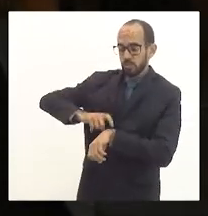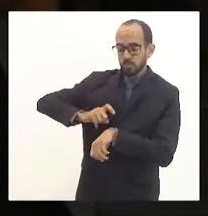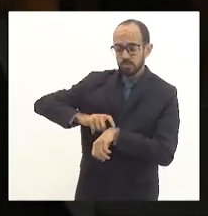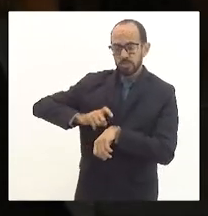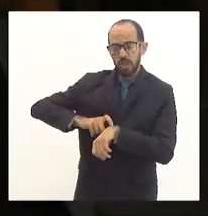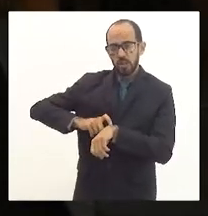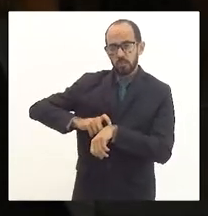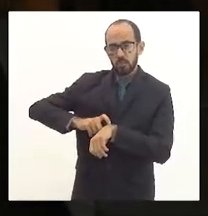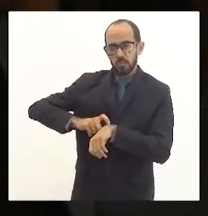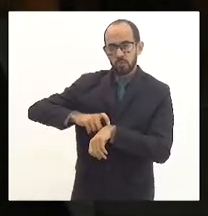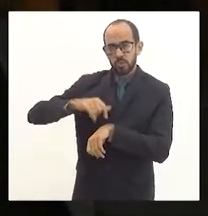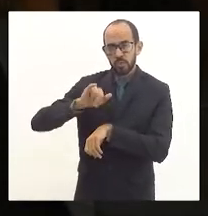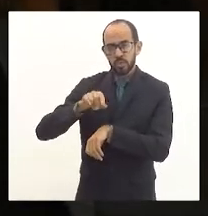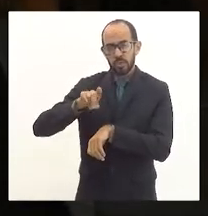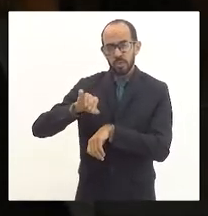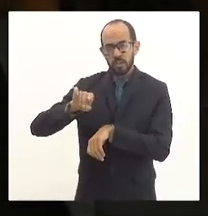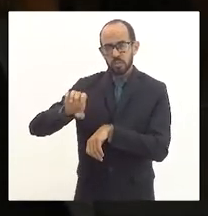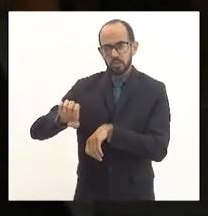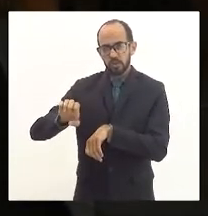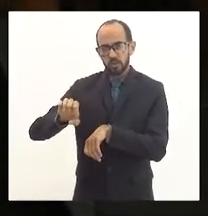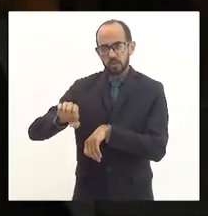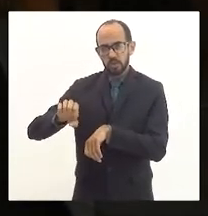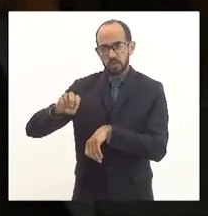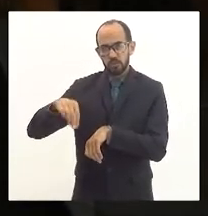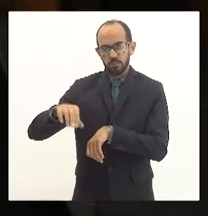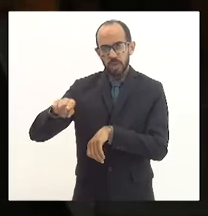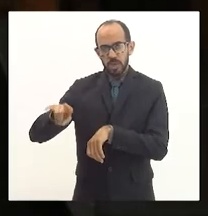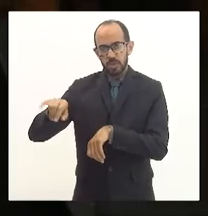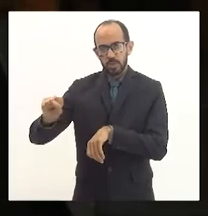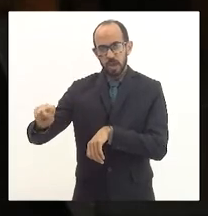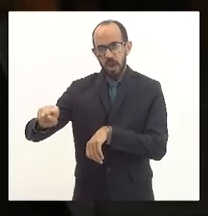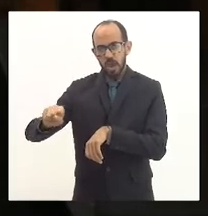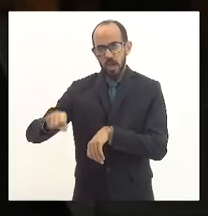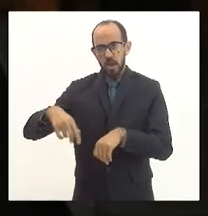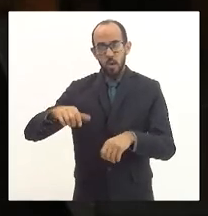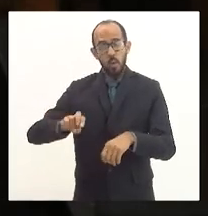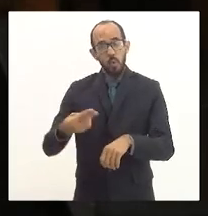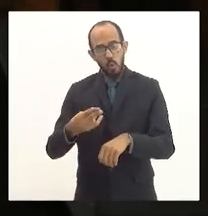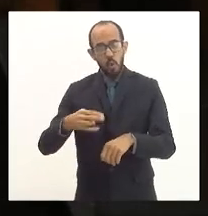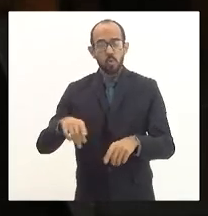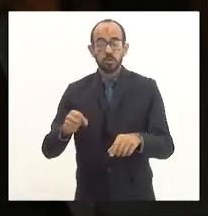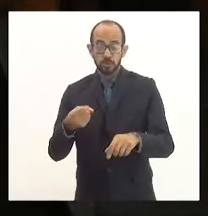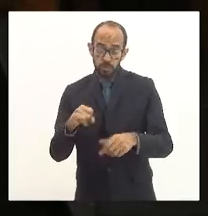e até se alguns quiserem só o período da barbária um